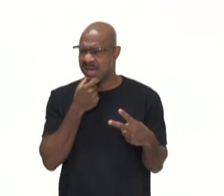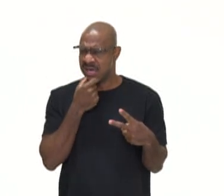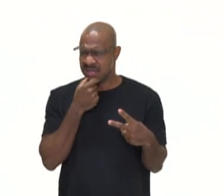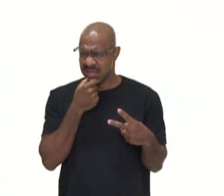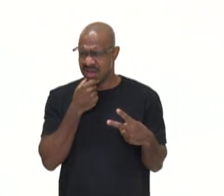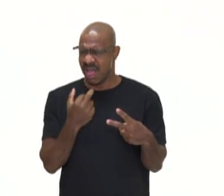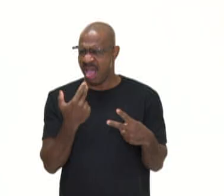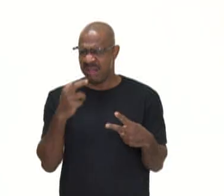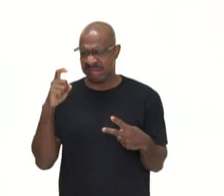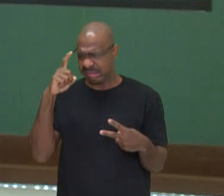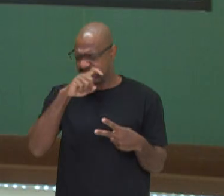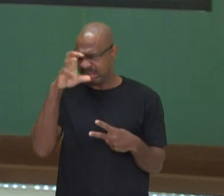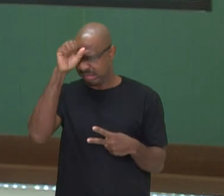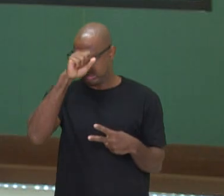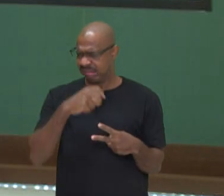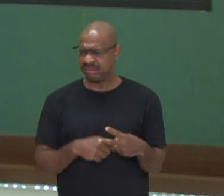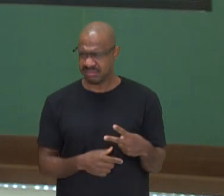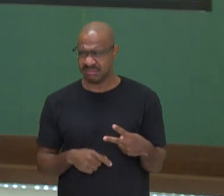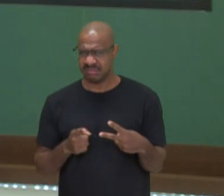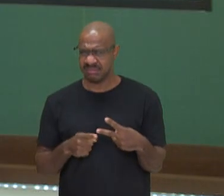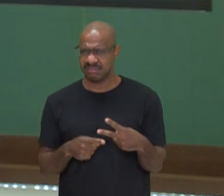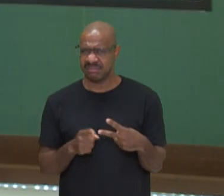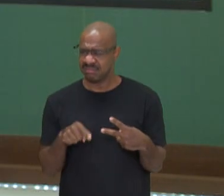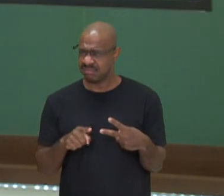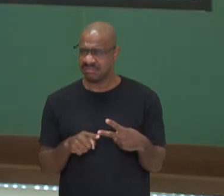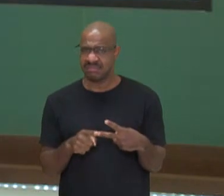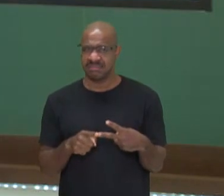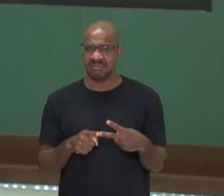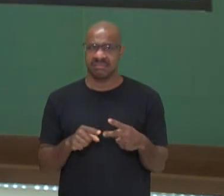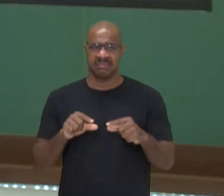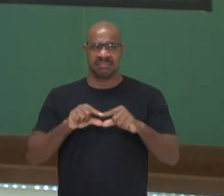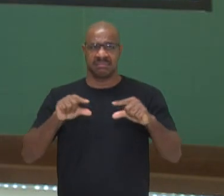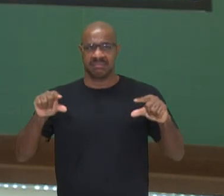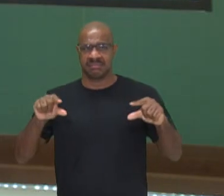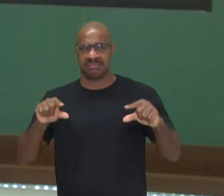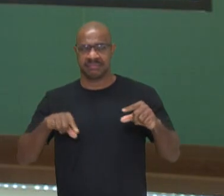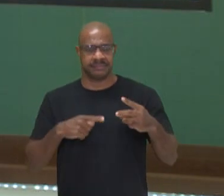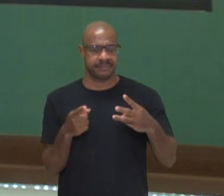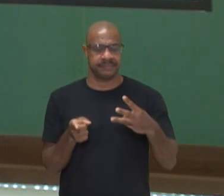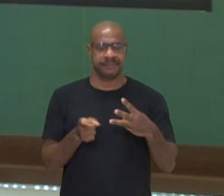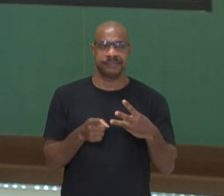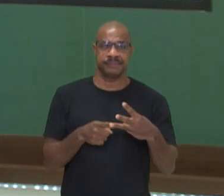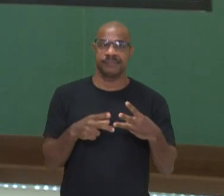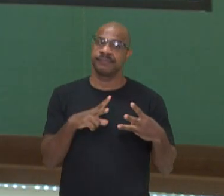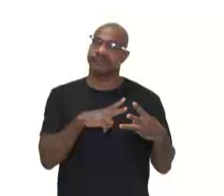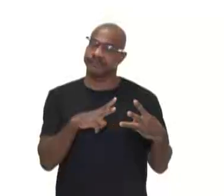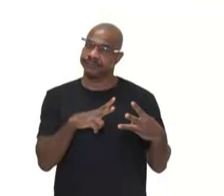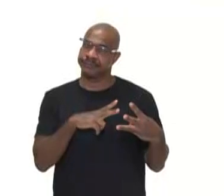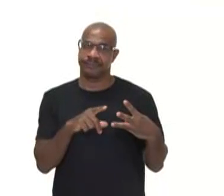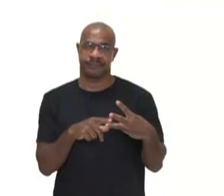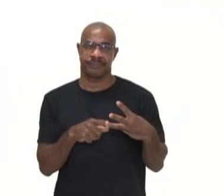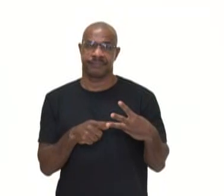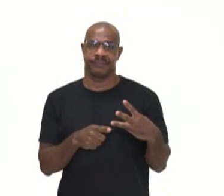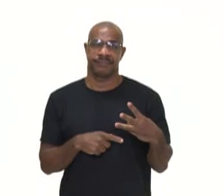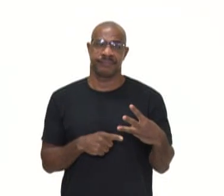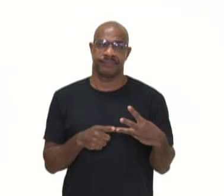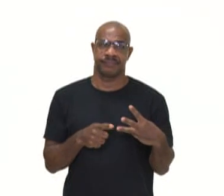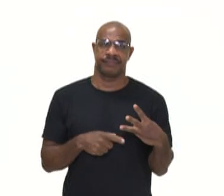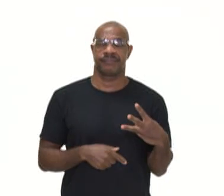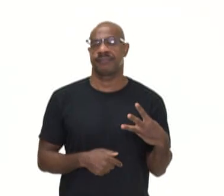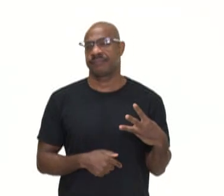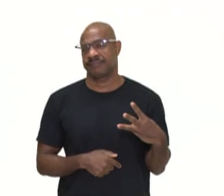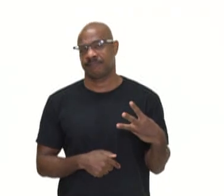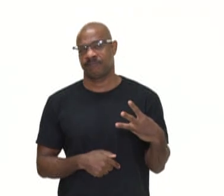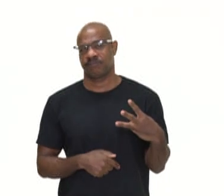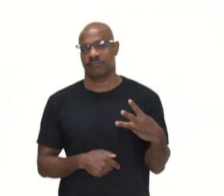Yes, I do, no, I don't. Mesma ideia se for uma resposta completa. E a número 3, ela é pessoal, né? Why learning English would be